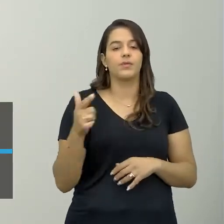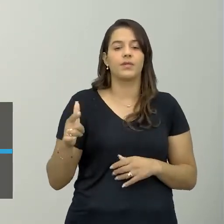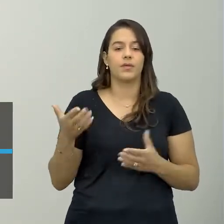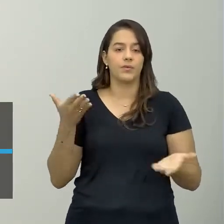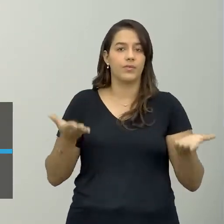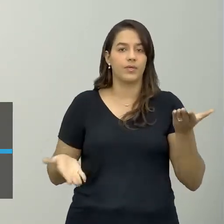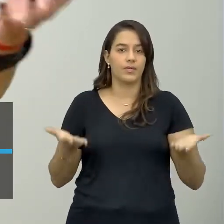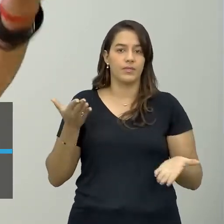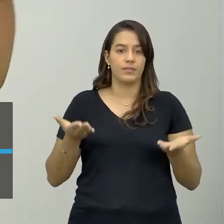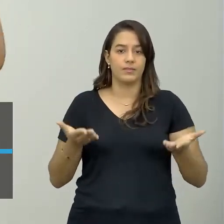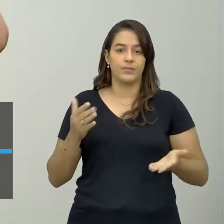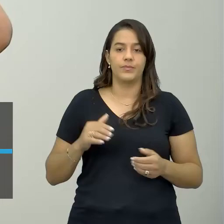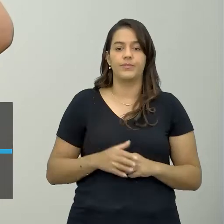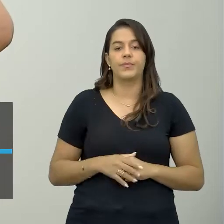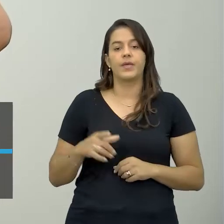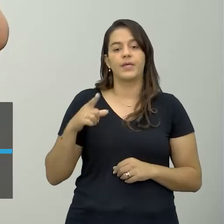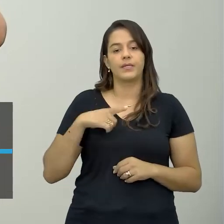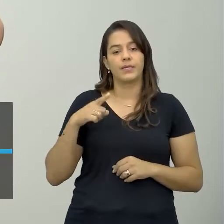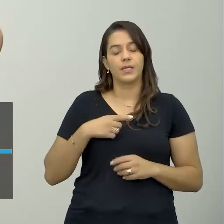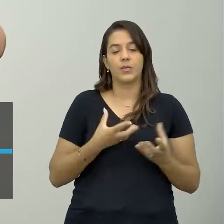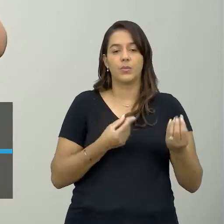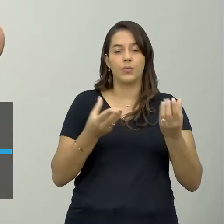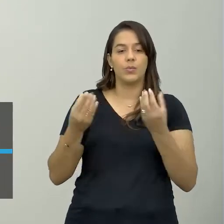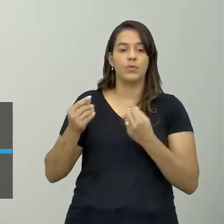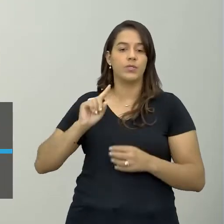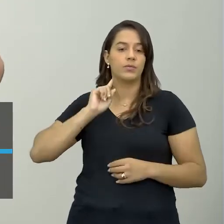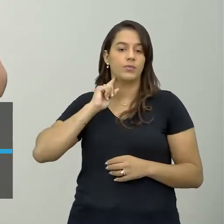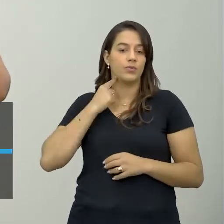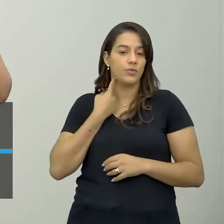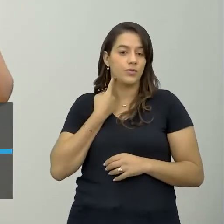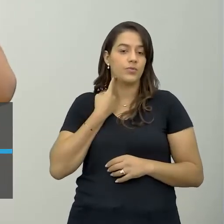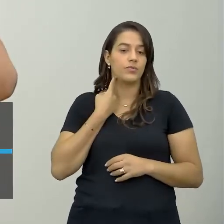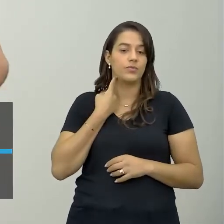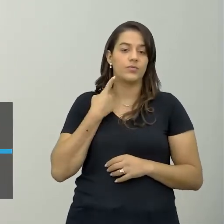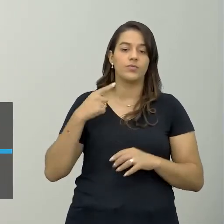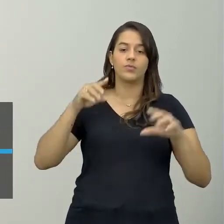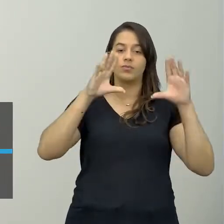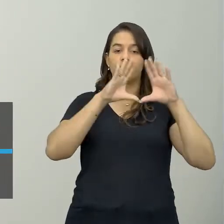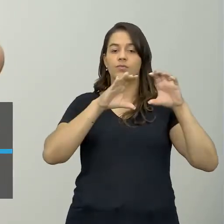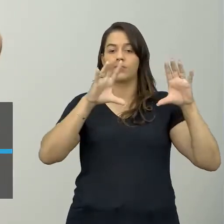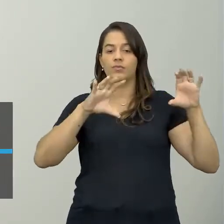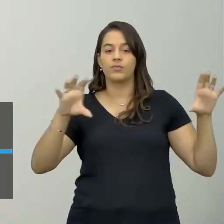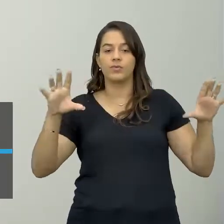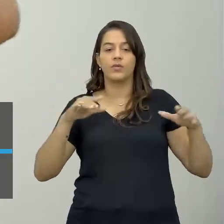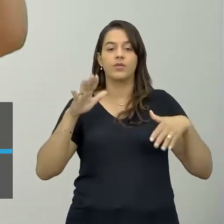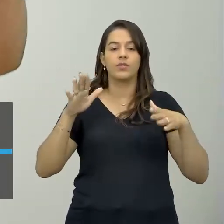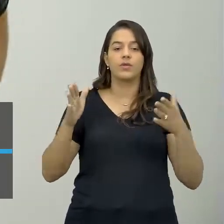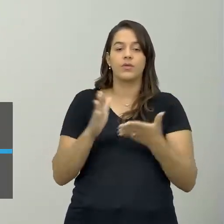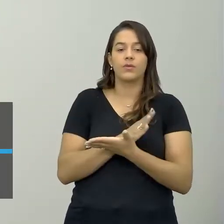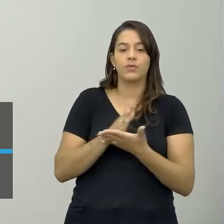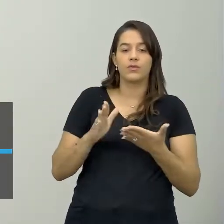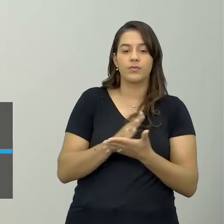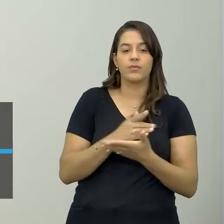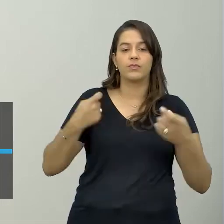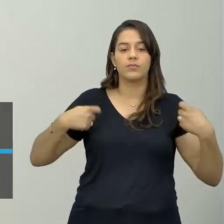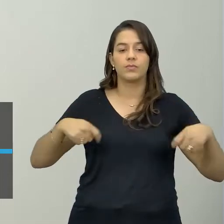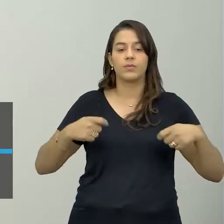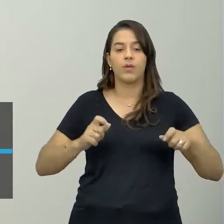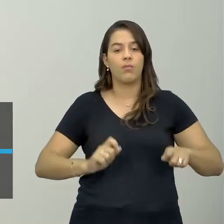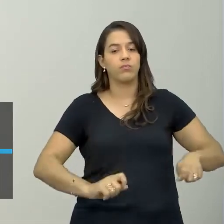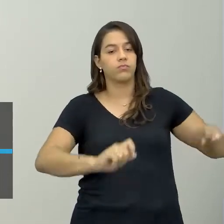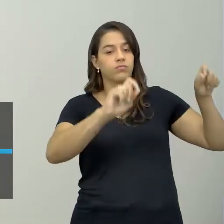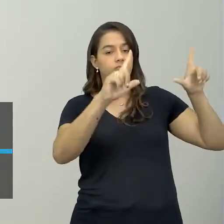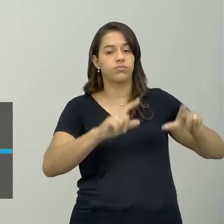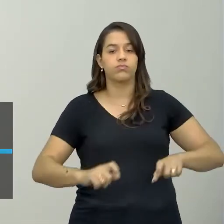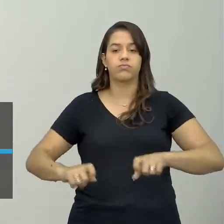equilíbrio. E aí começou a ter tanta poluição que eles não conseguiam ver o céu. E aí tinham épocas que eles tinham que colocar telões nas cidades,